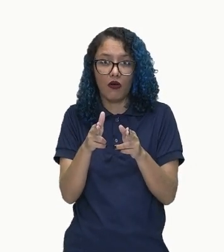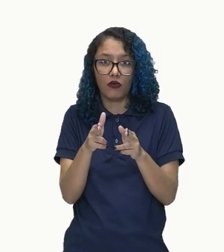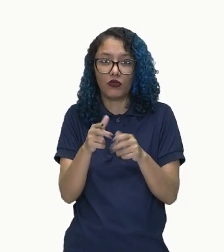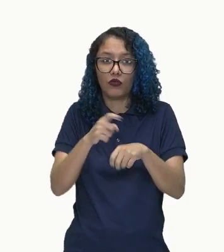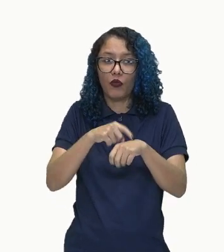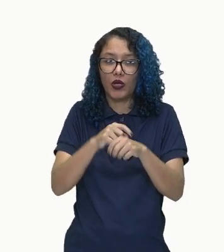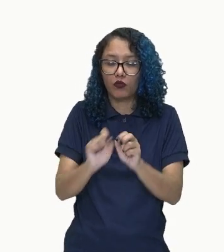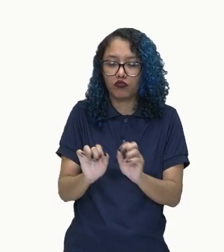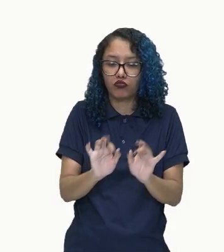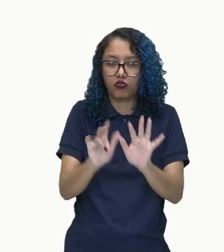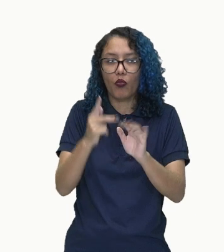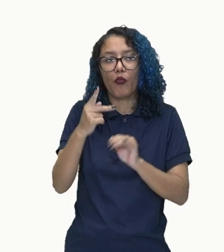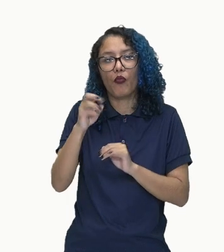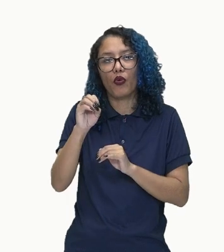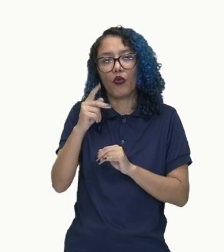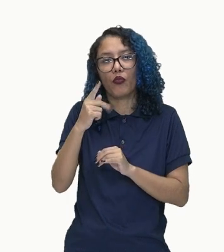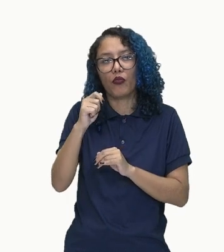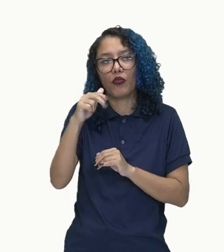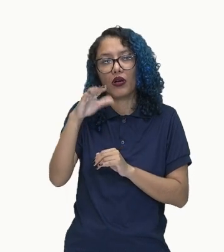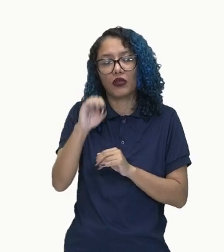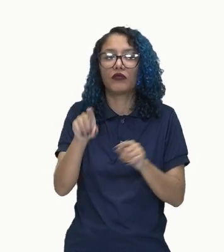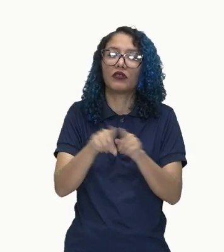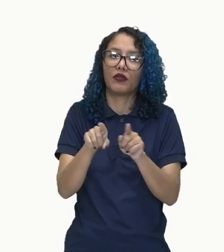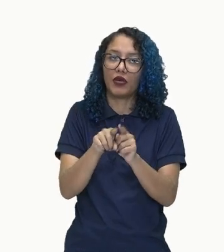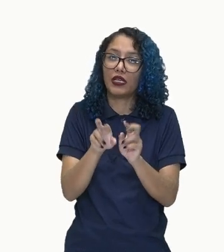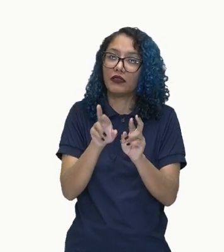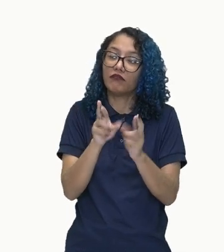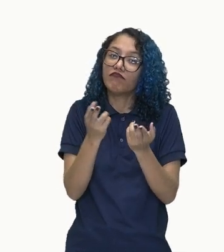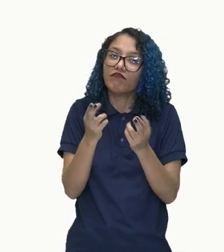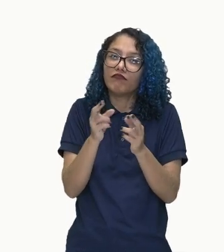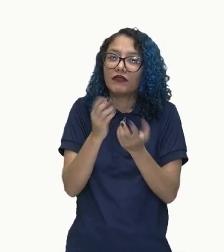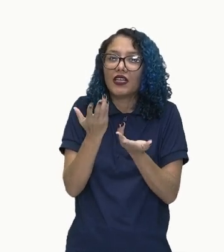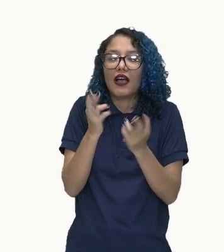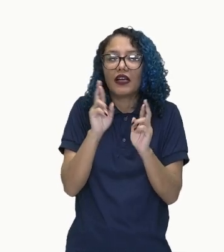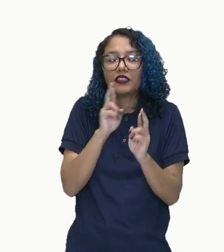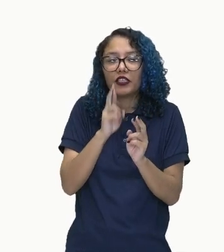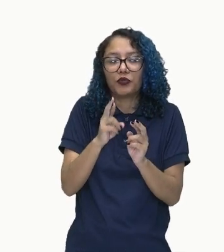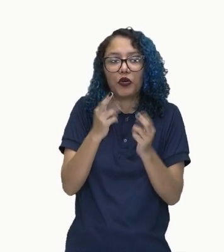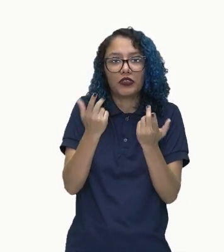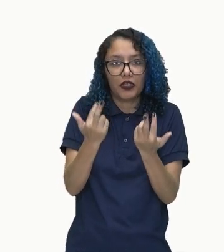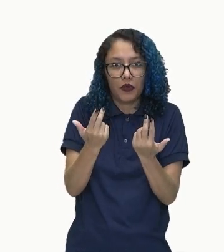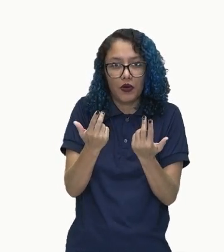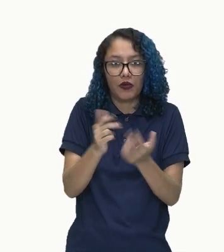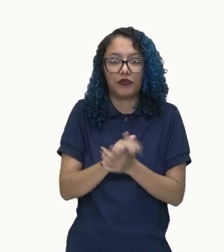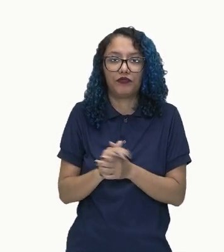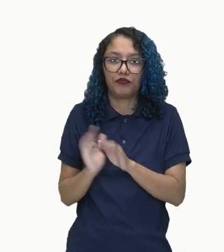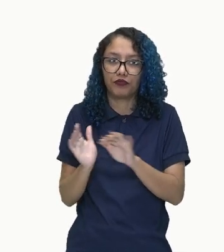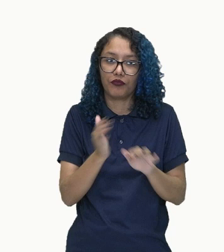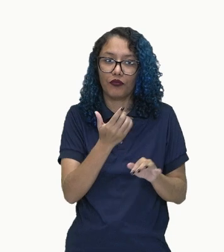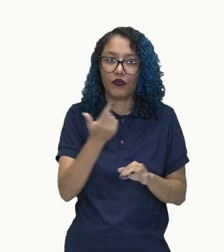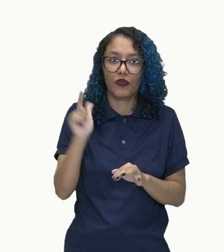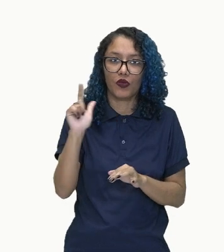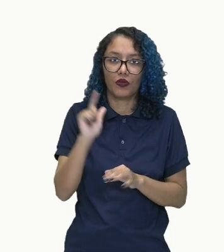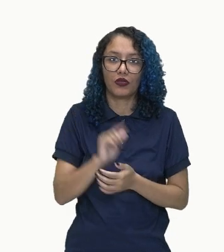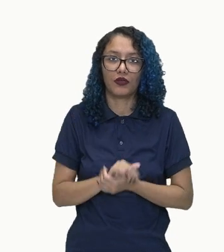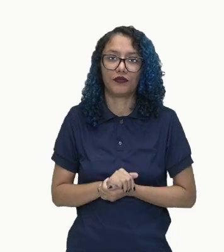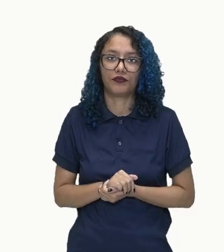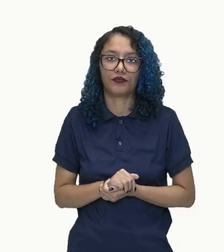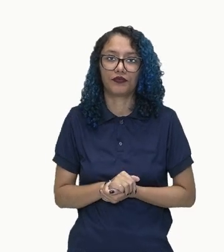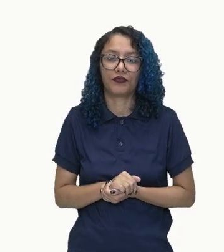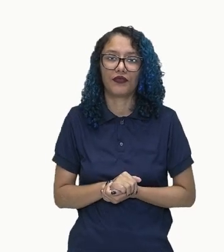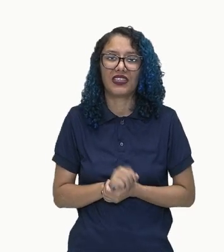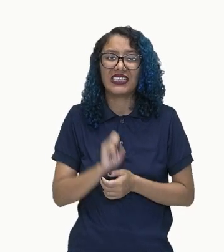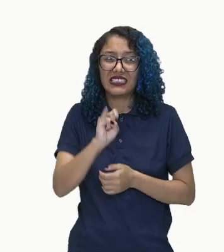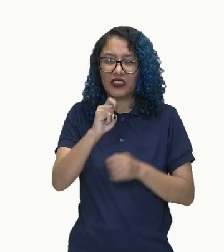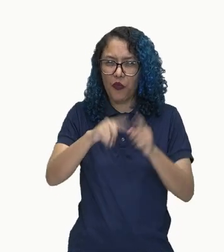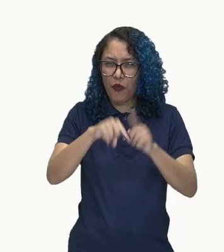propano. E temos a aplicação 2. Quando um objeto de ferro enferruja ao ar,